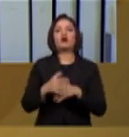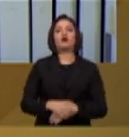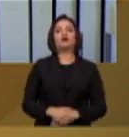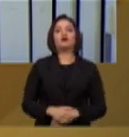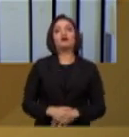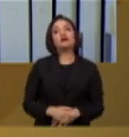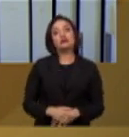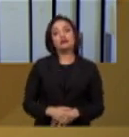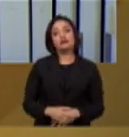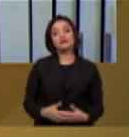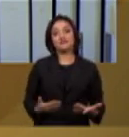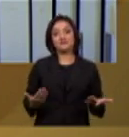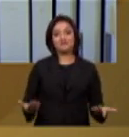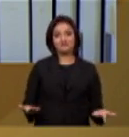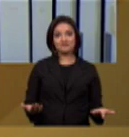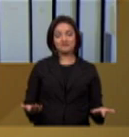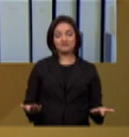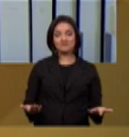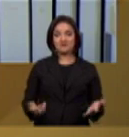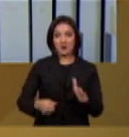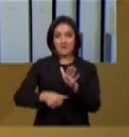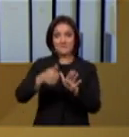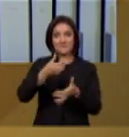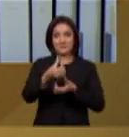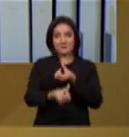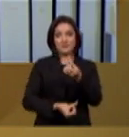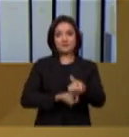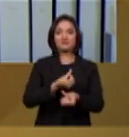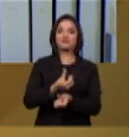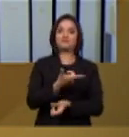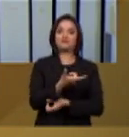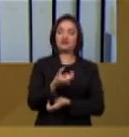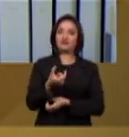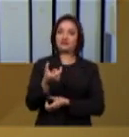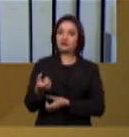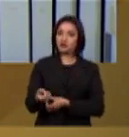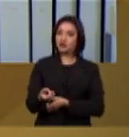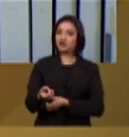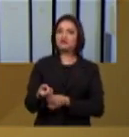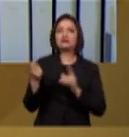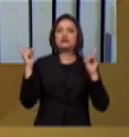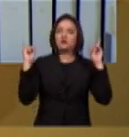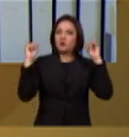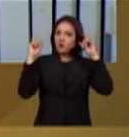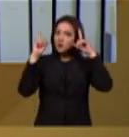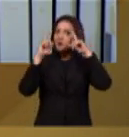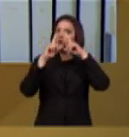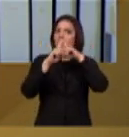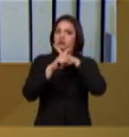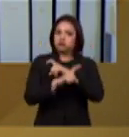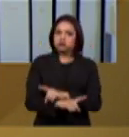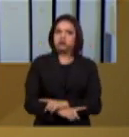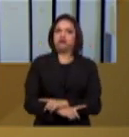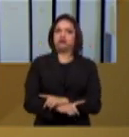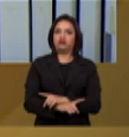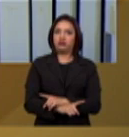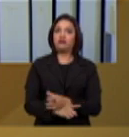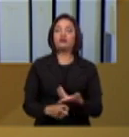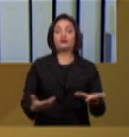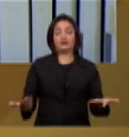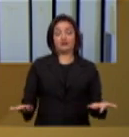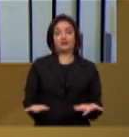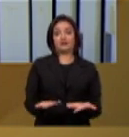Senhoras e senhores, o primeiro semestre de 2020 não foi fácil para ninguém. No momento,